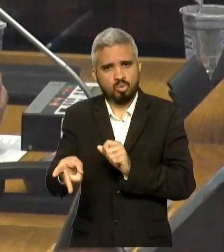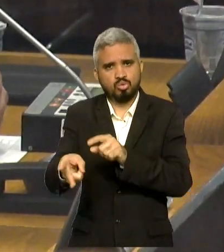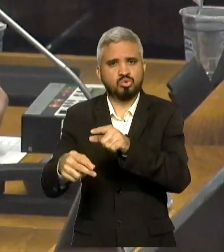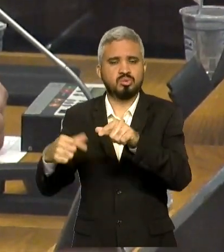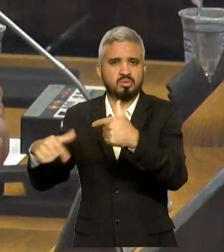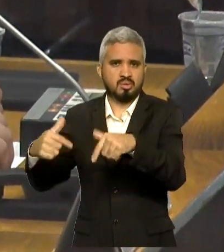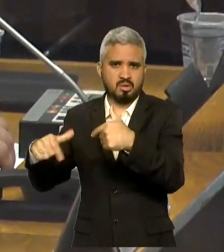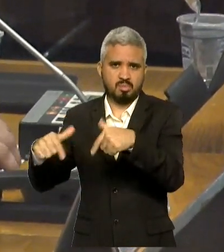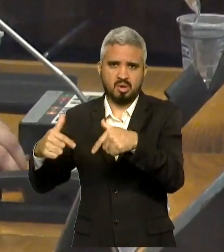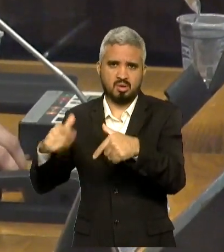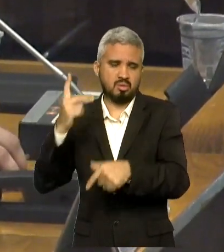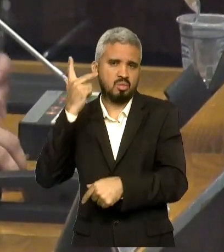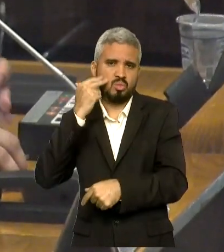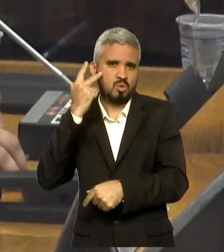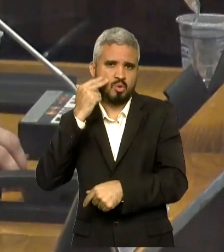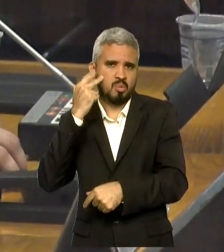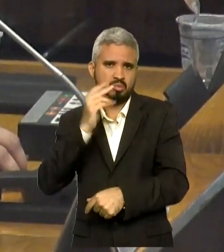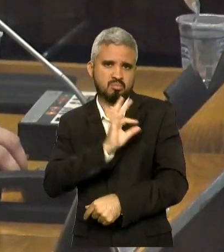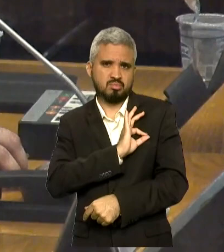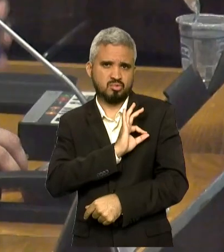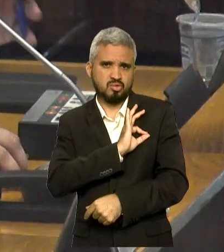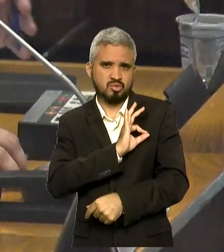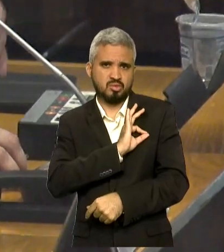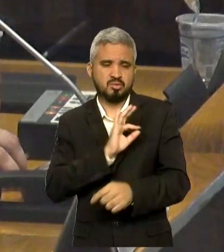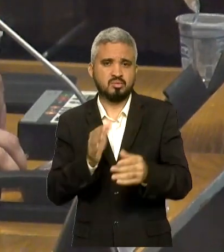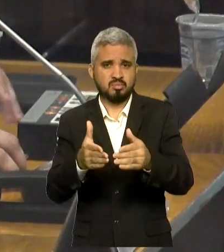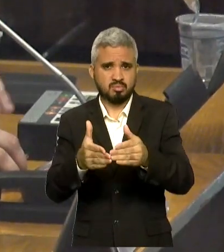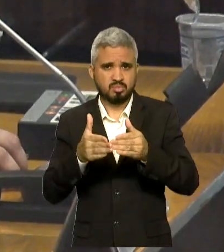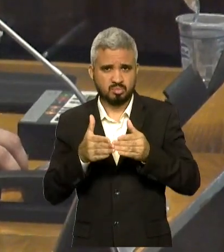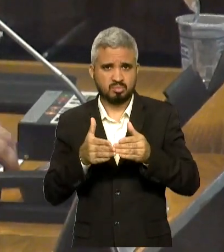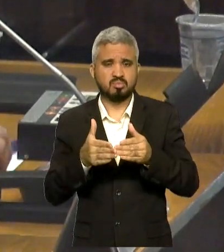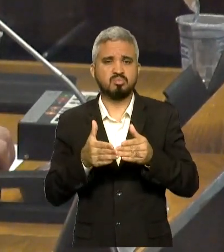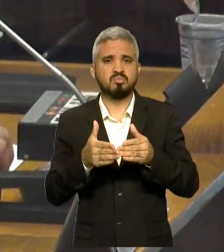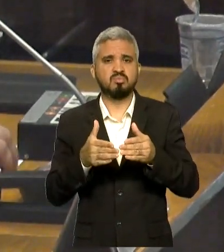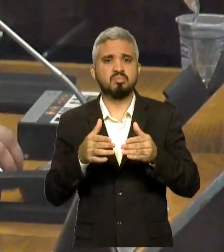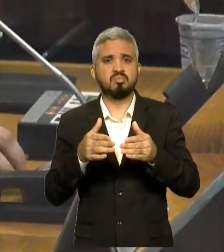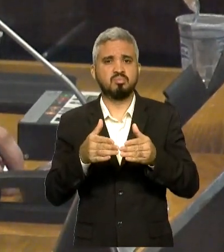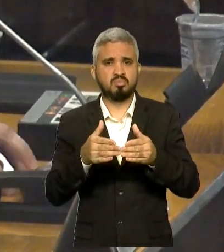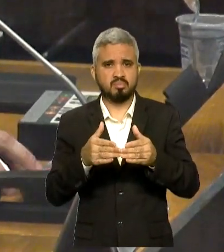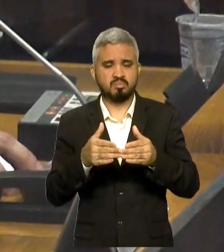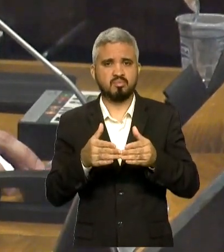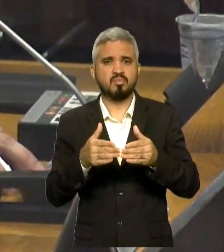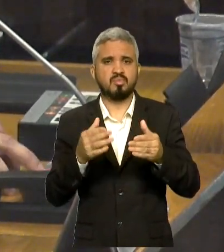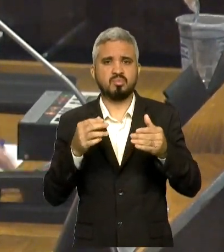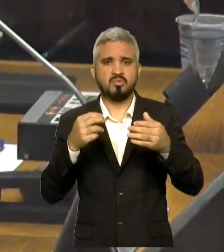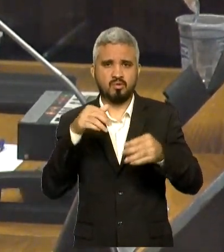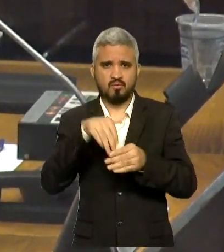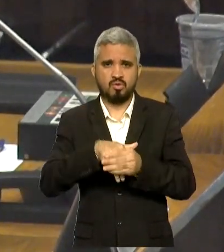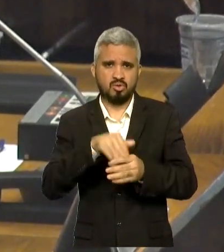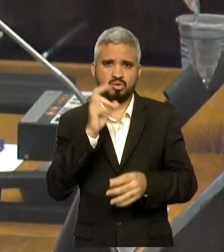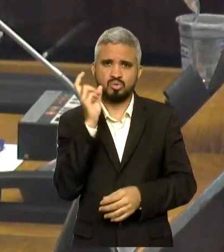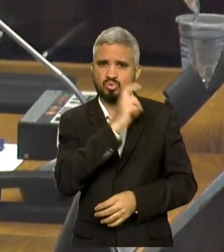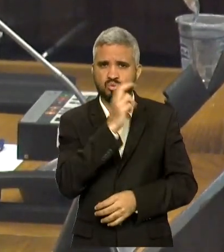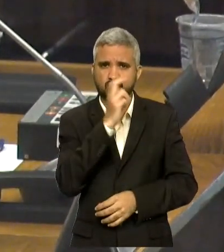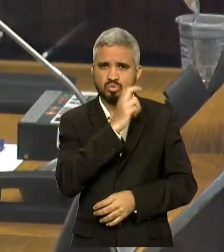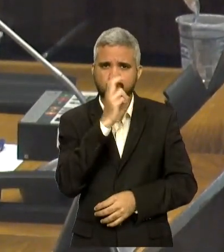a função policial. Por isso que eu peço atenção especial para que você não votar em regime de urgência.